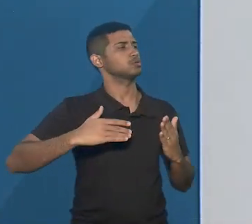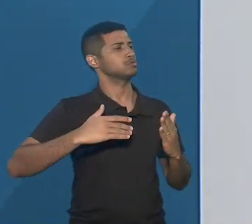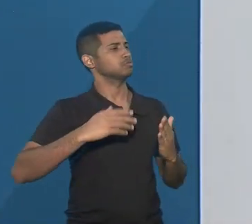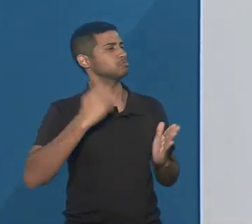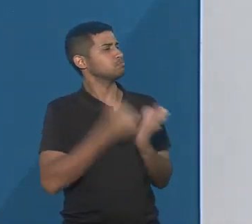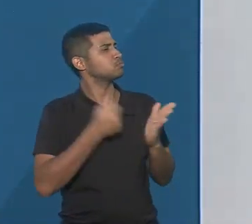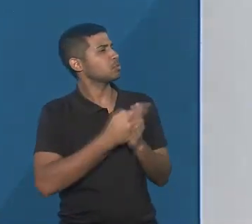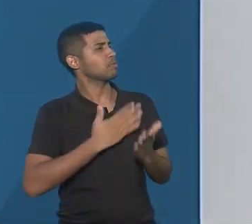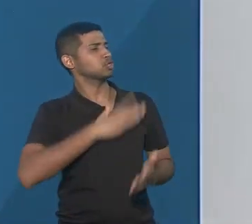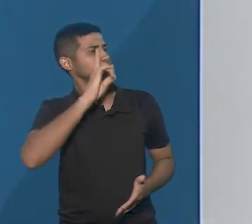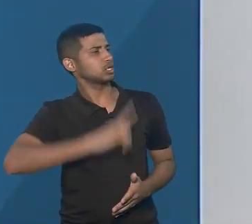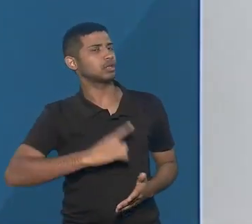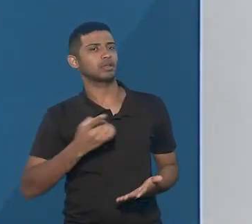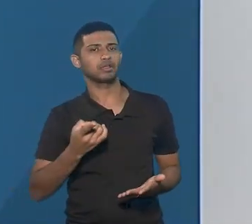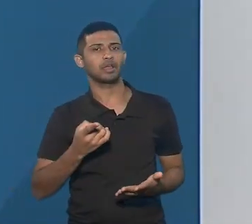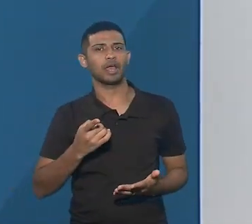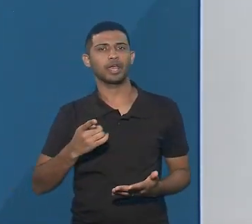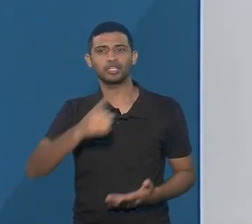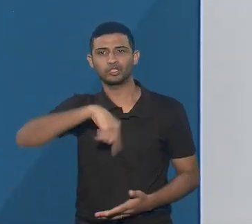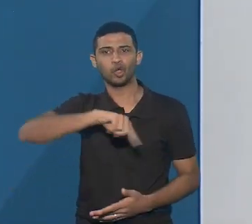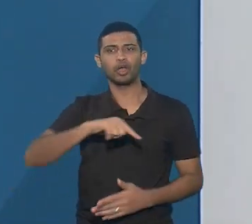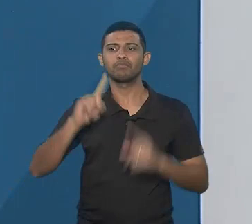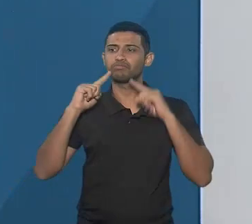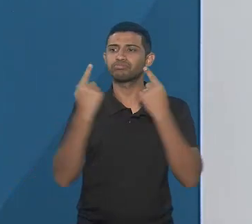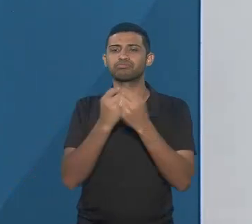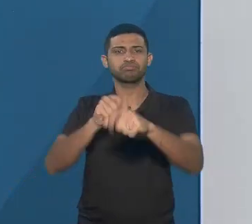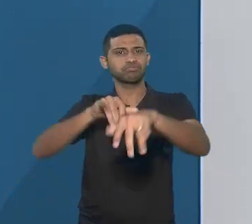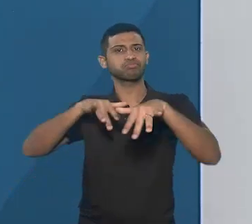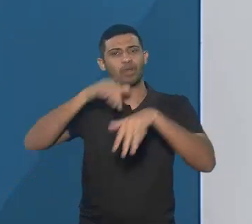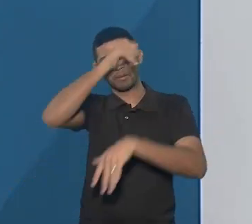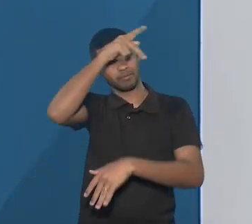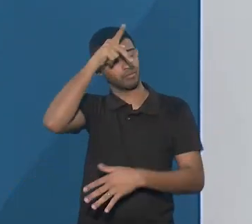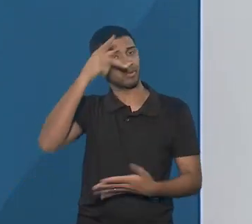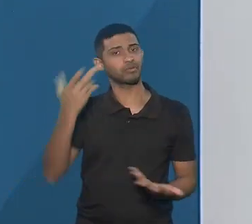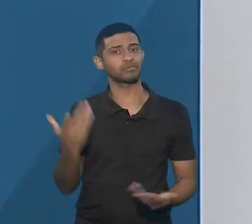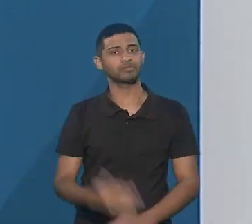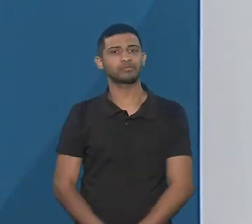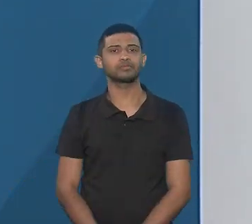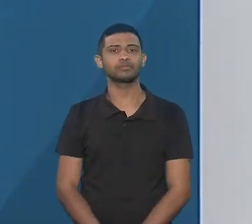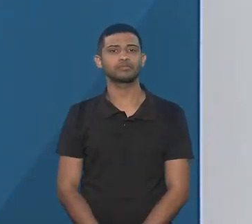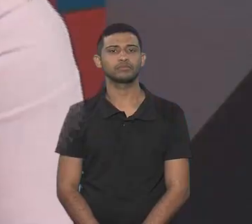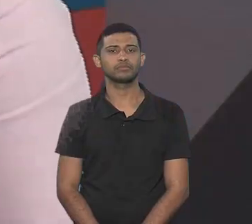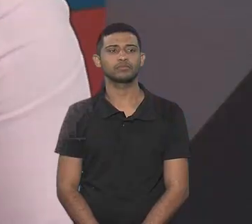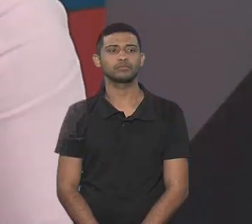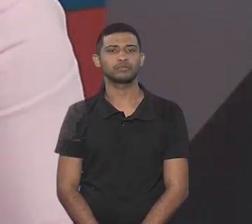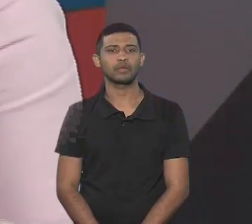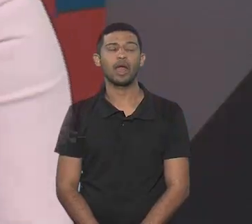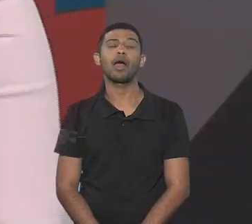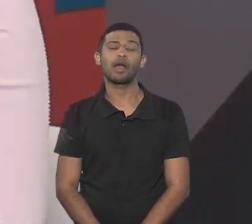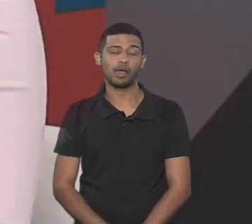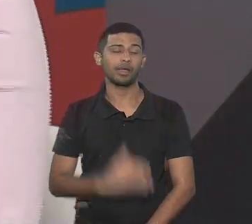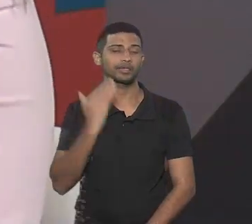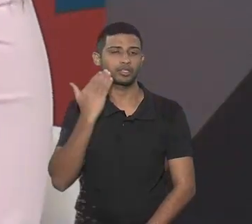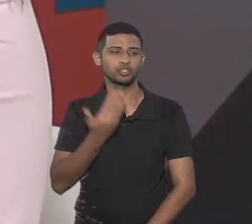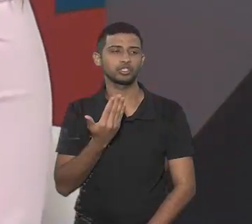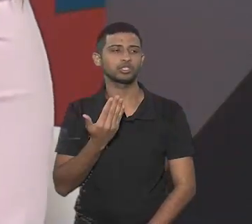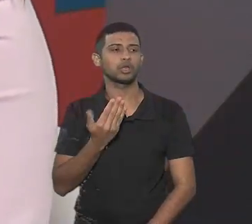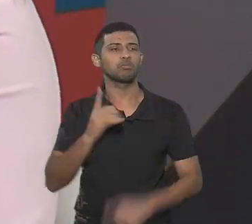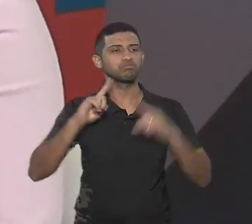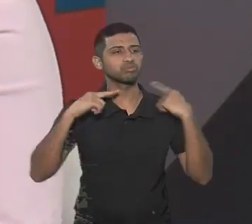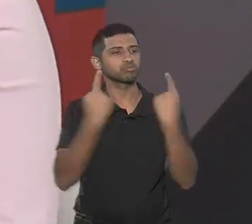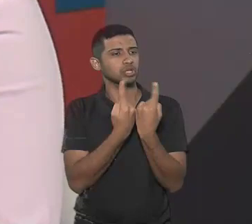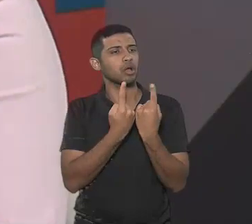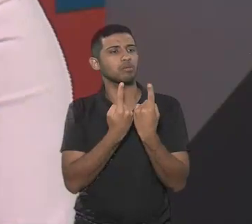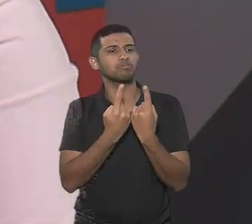essa demanda, essas reivindicações, e nós fizemos, então, uma audiência pública. E a partir do que sair dessa